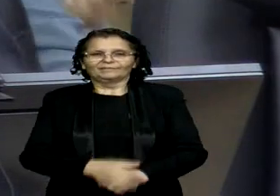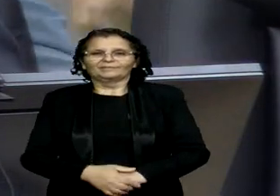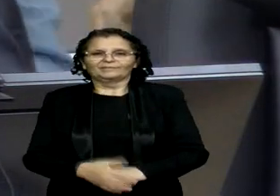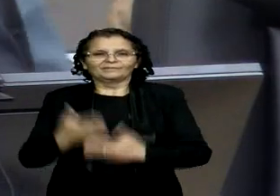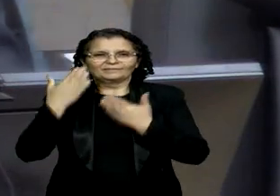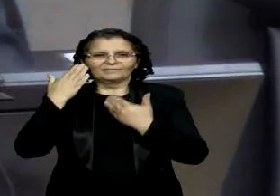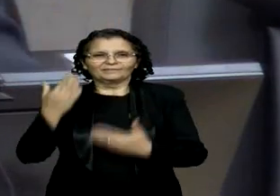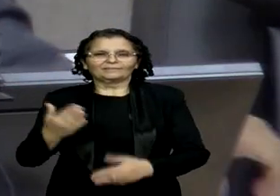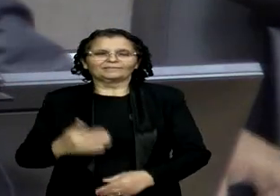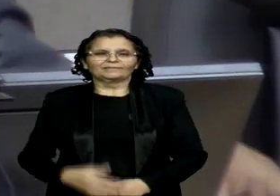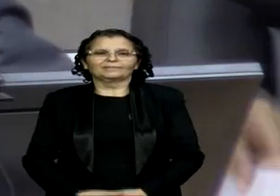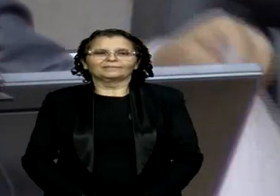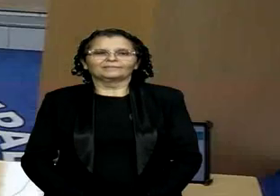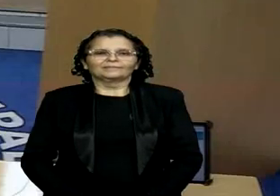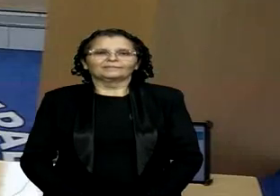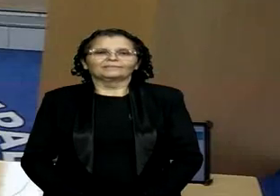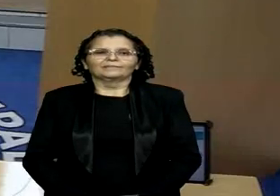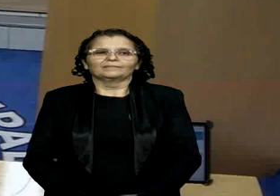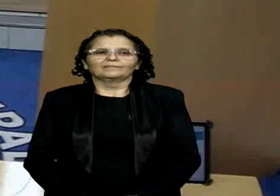Obrigada.